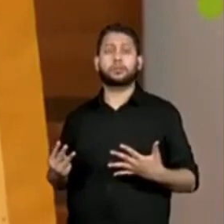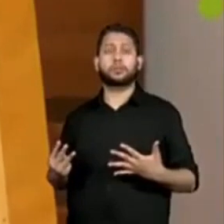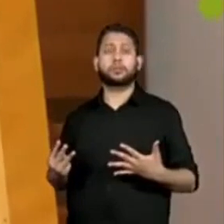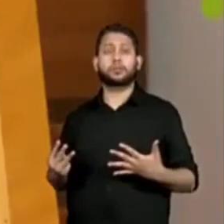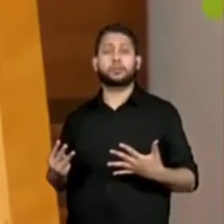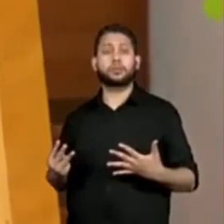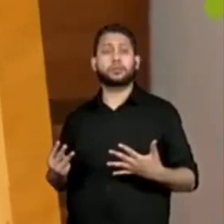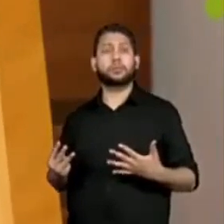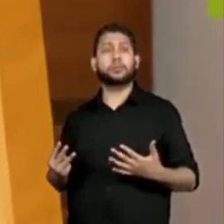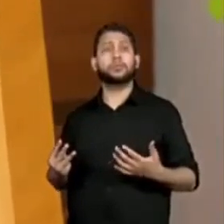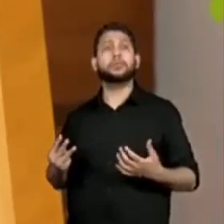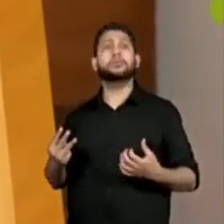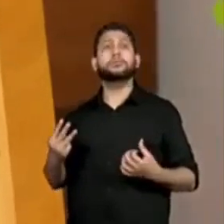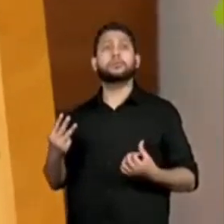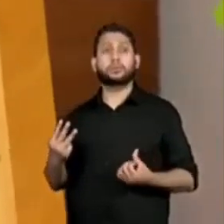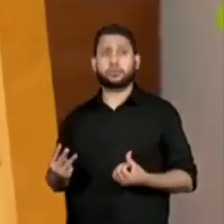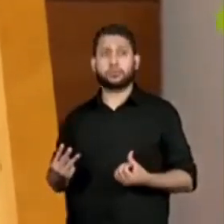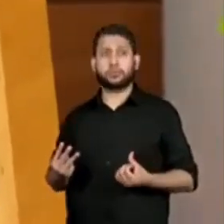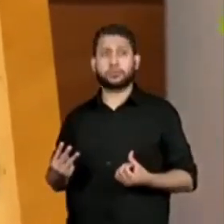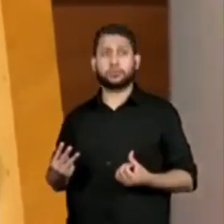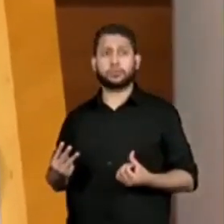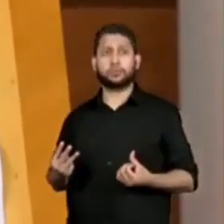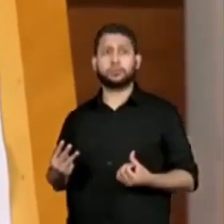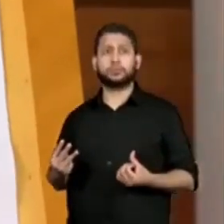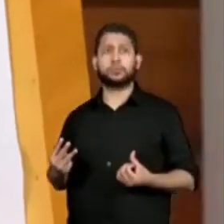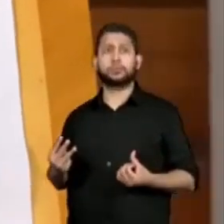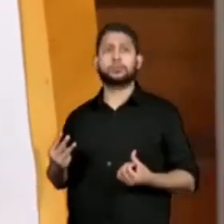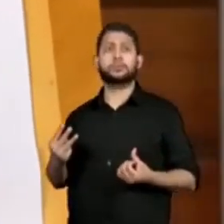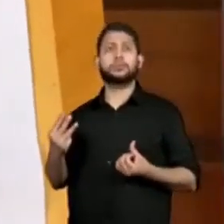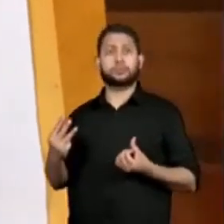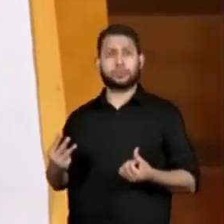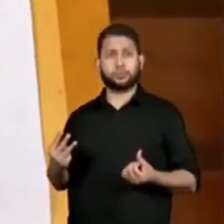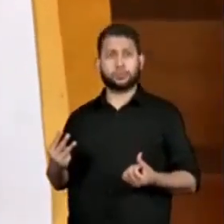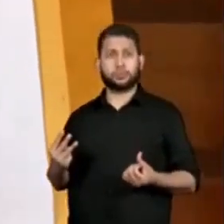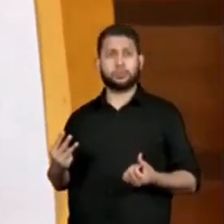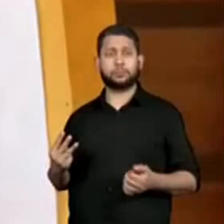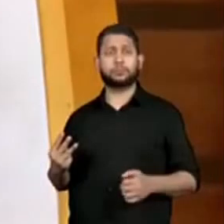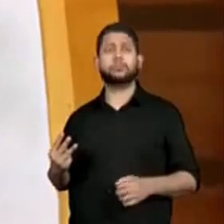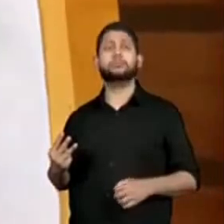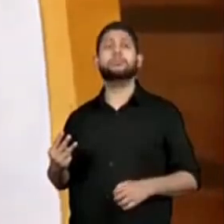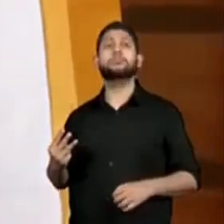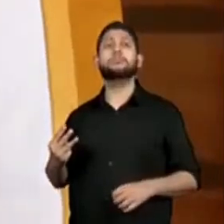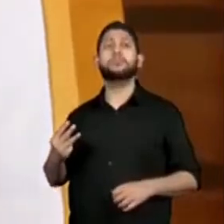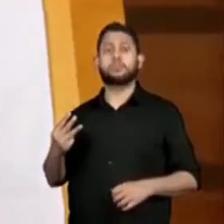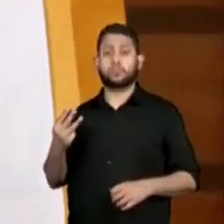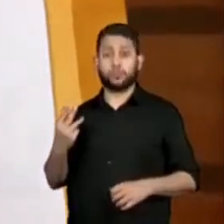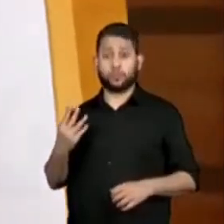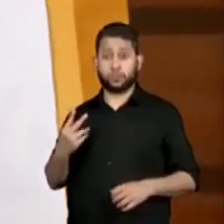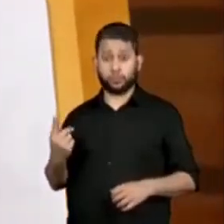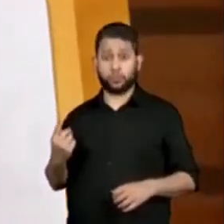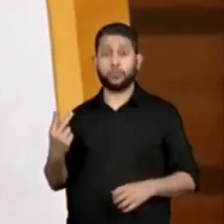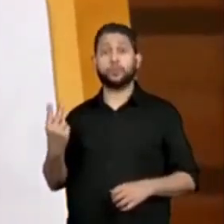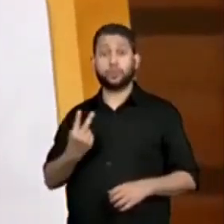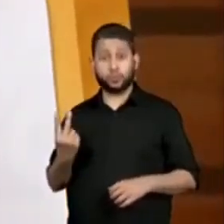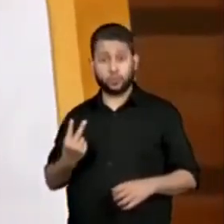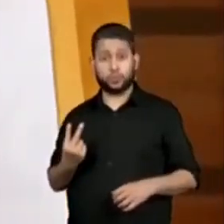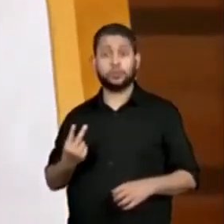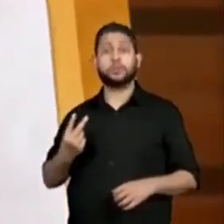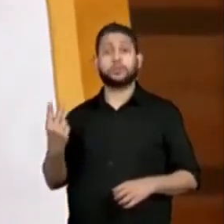16 17 18 19 20 21 22